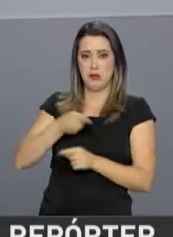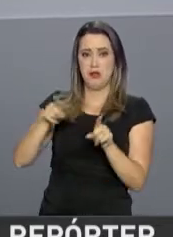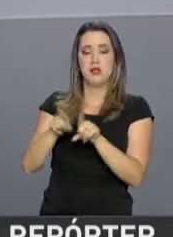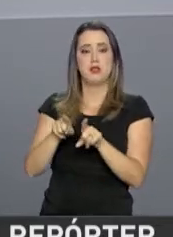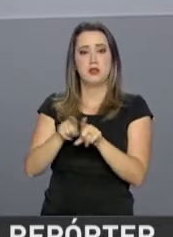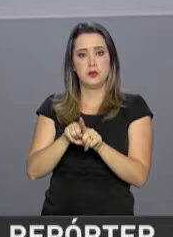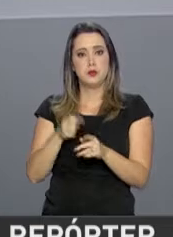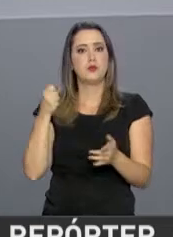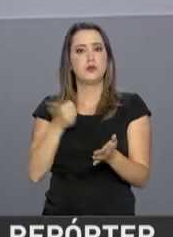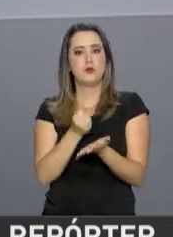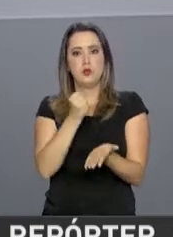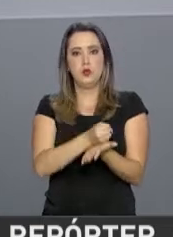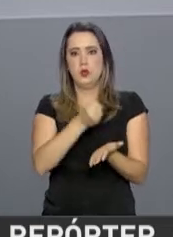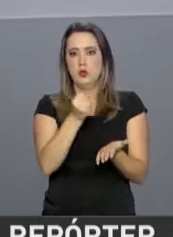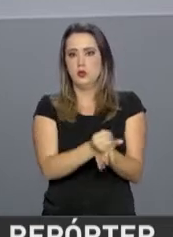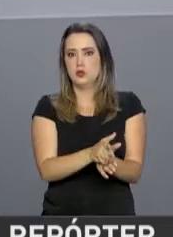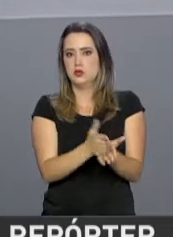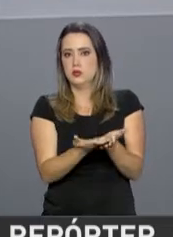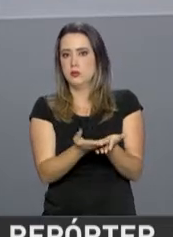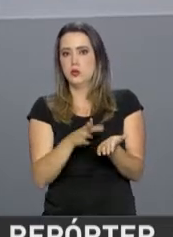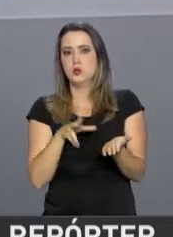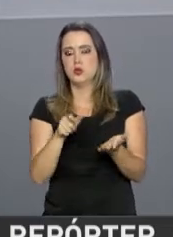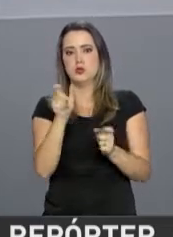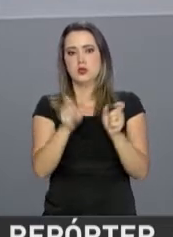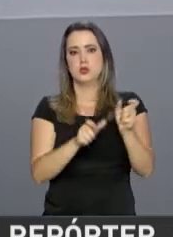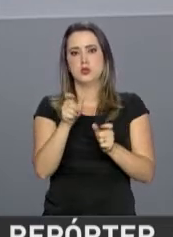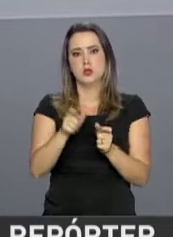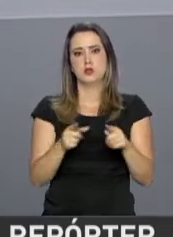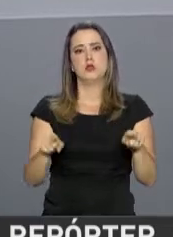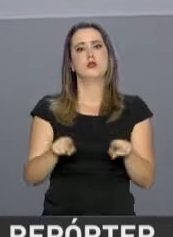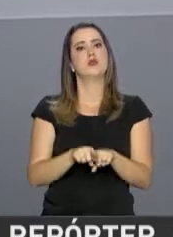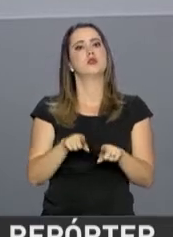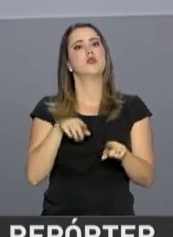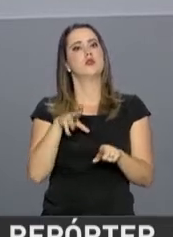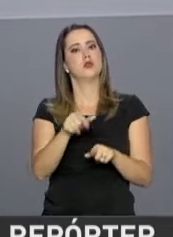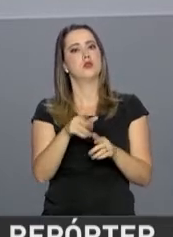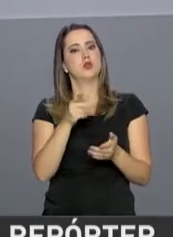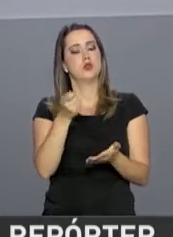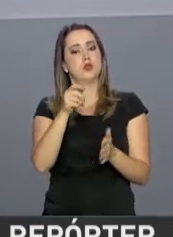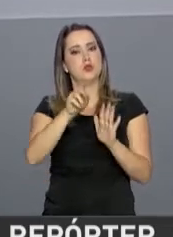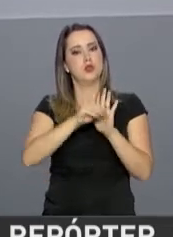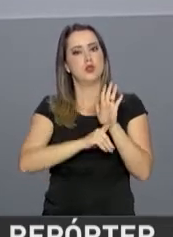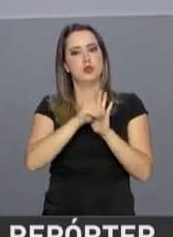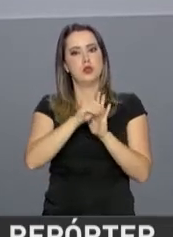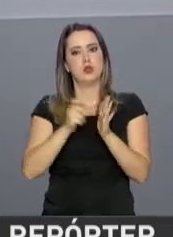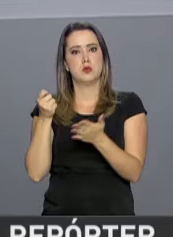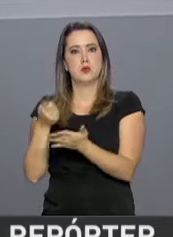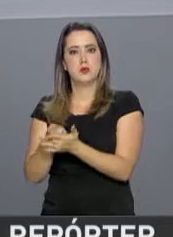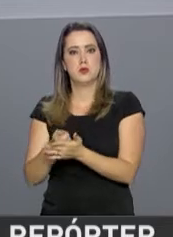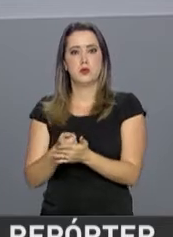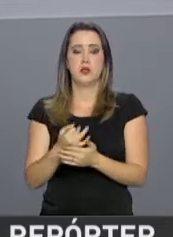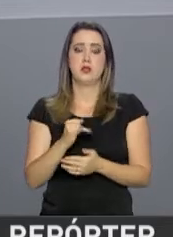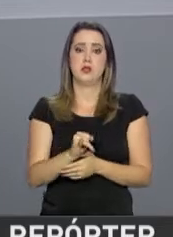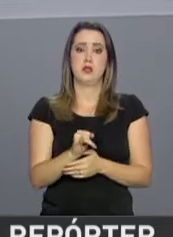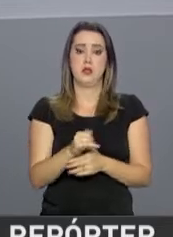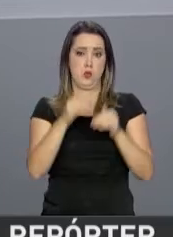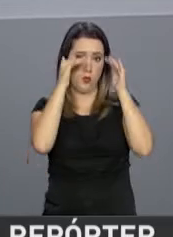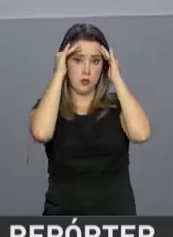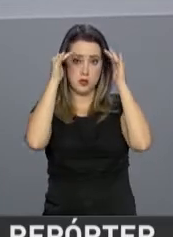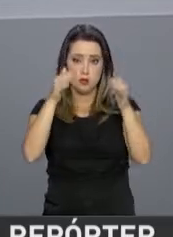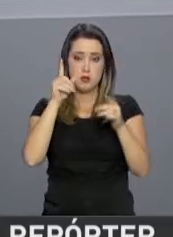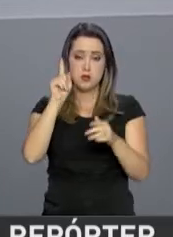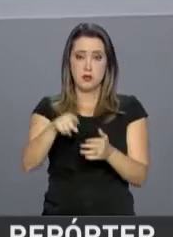regularizar a situação de todos os empregados com carteira de trabalho assinada e todos os direitos pagos em caso de descumprimento